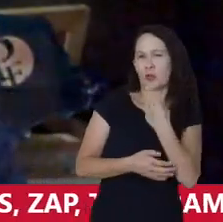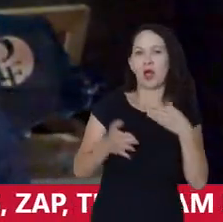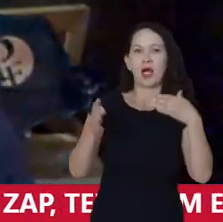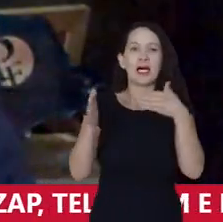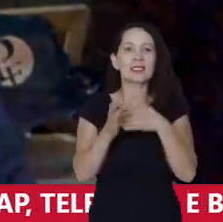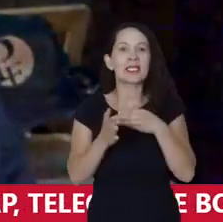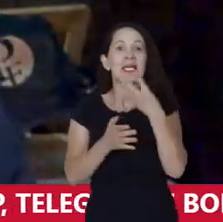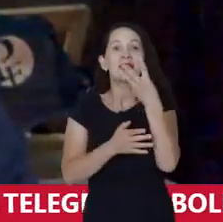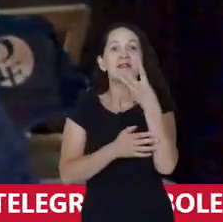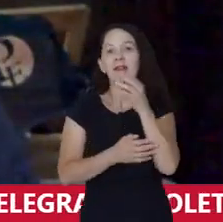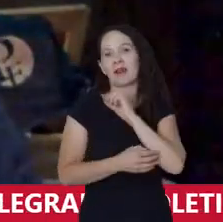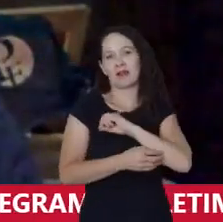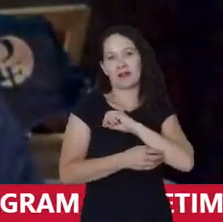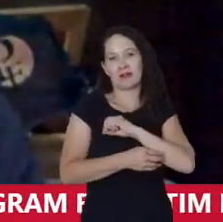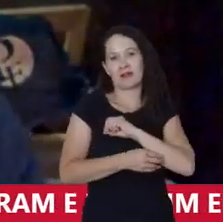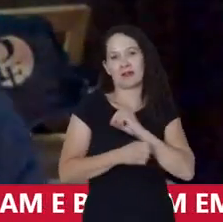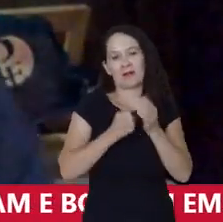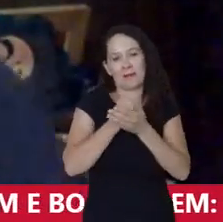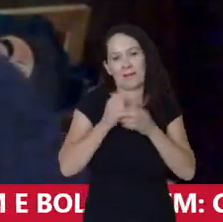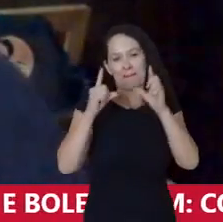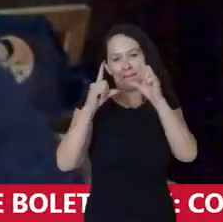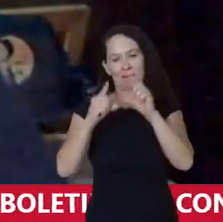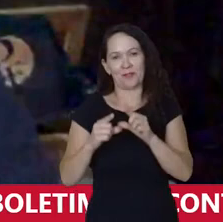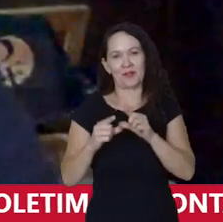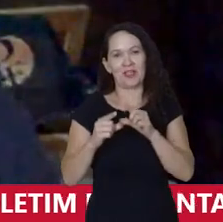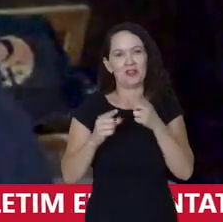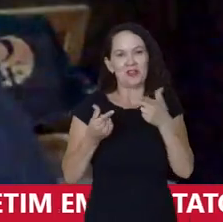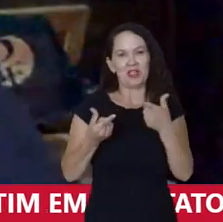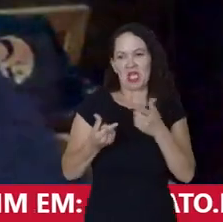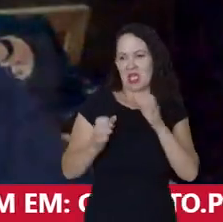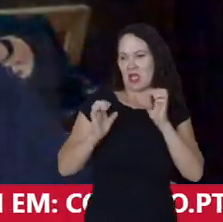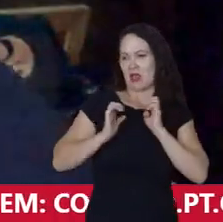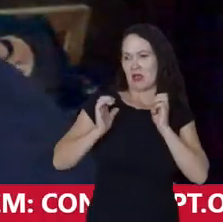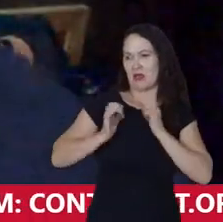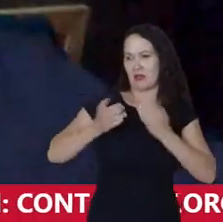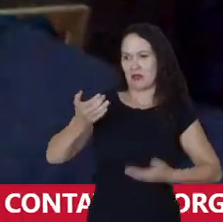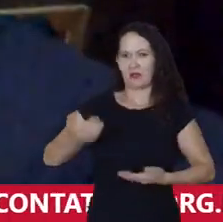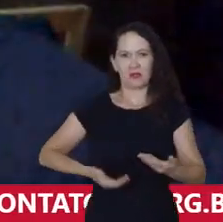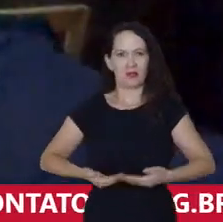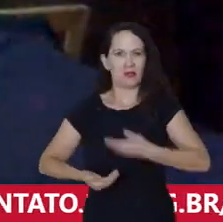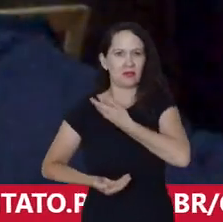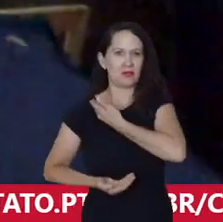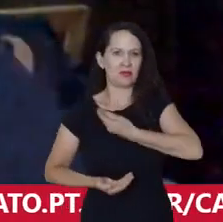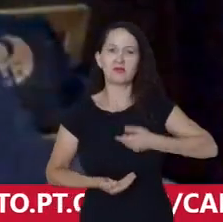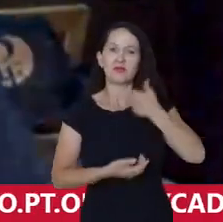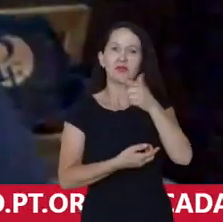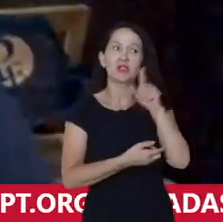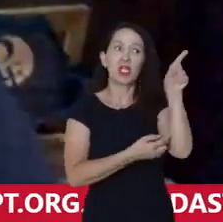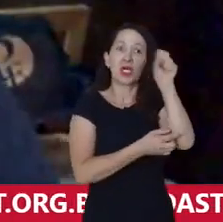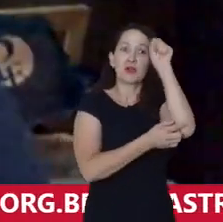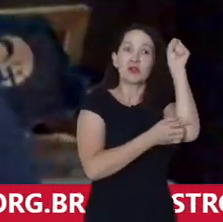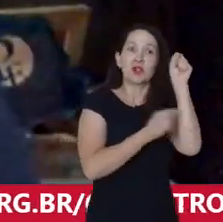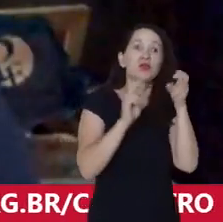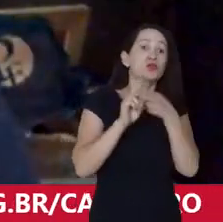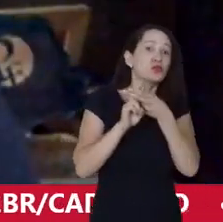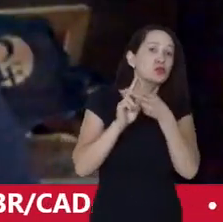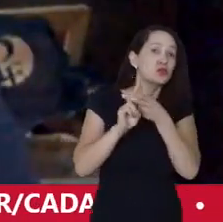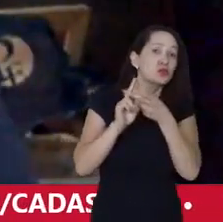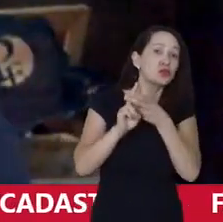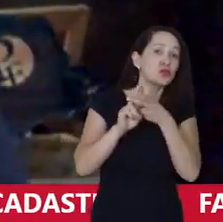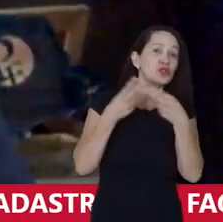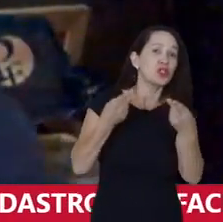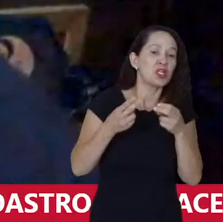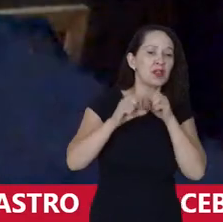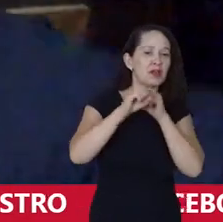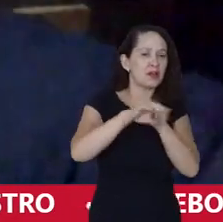máximo três salários mínimos, ou seja, não tem marajá, não tem servidor público lá no SUS, lá no dia a dia